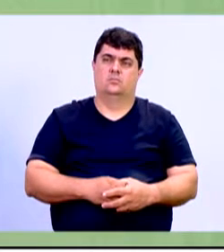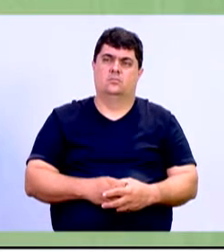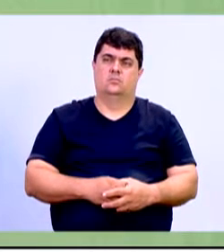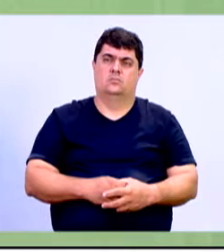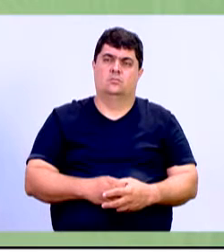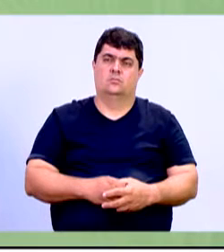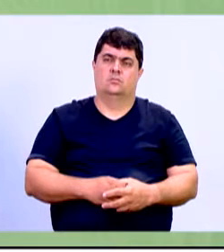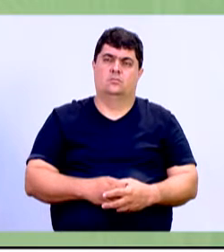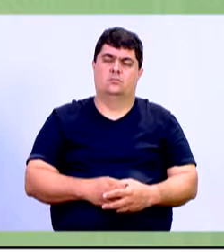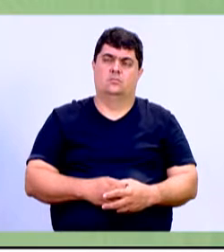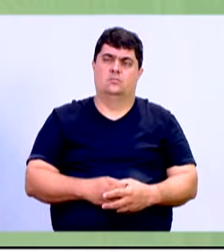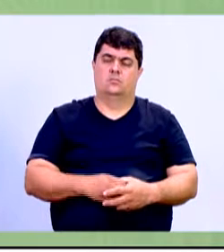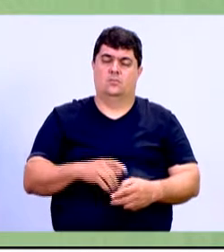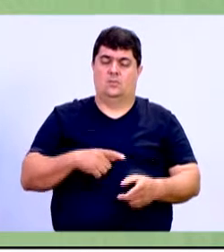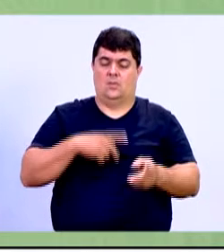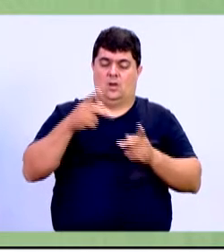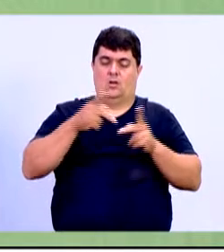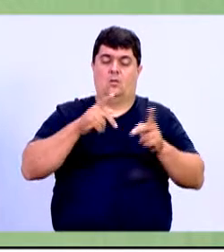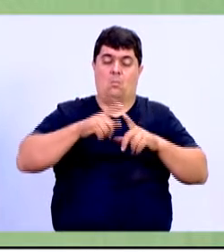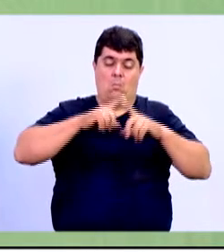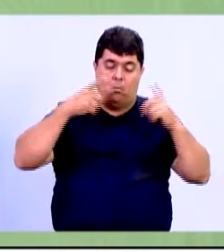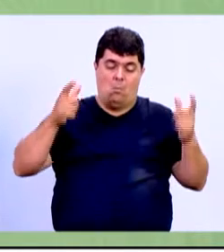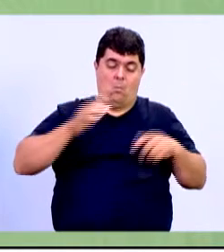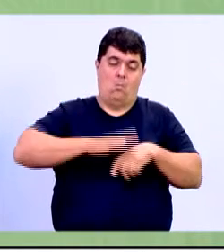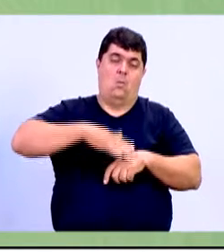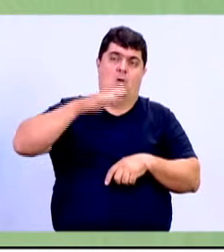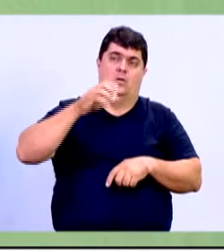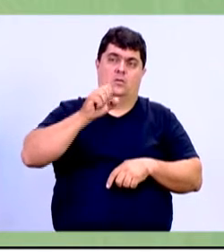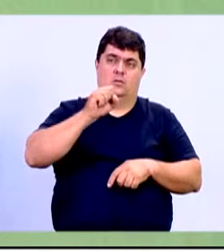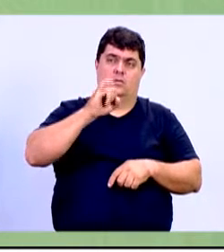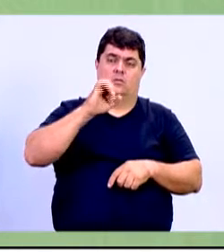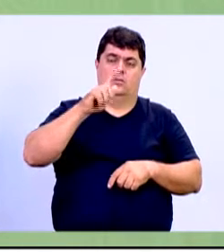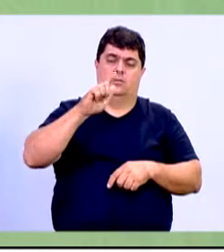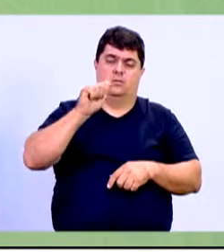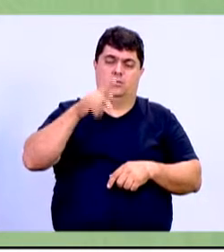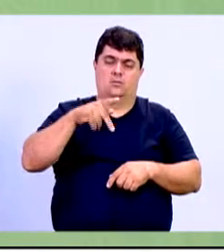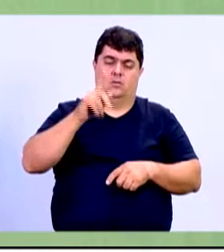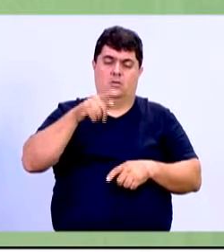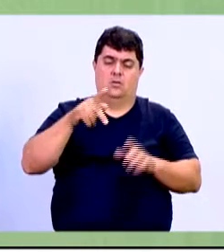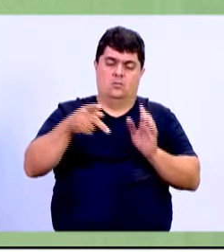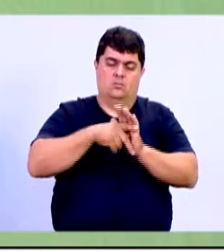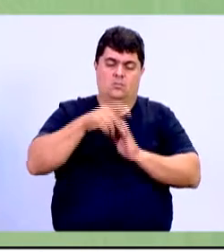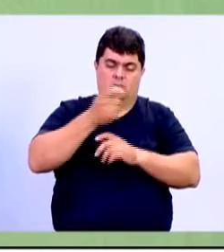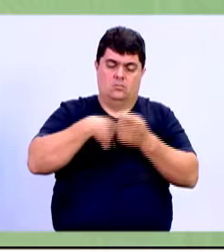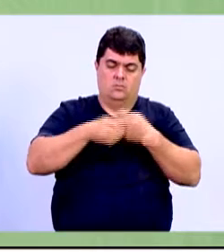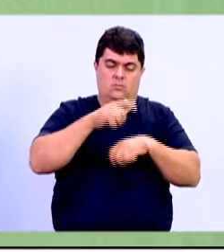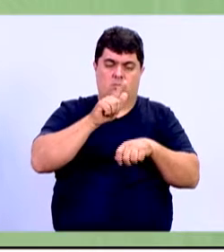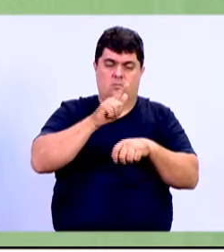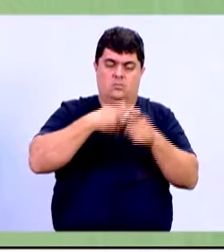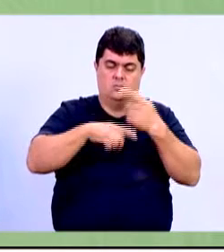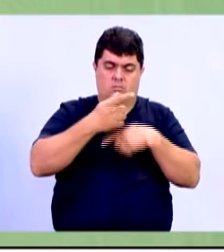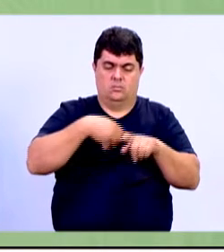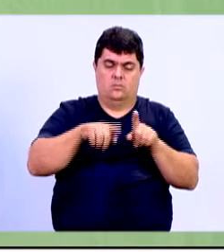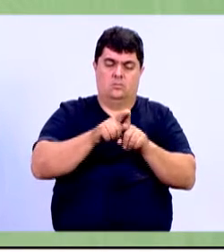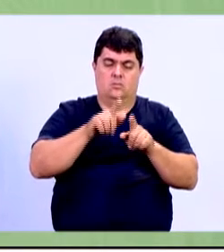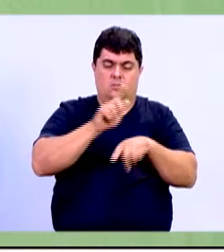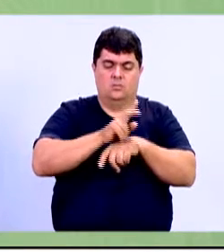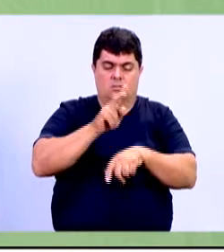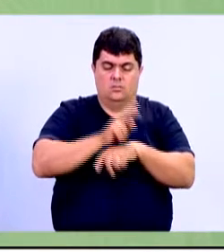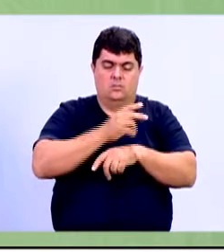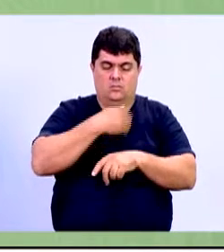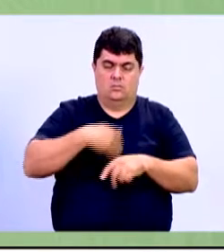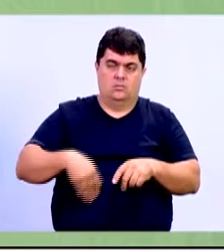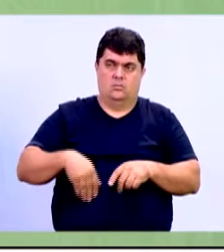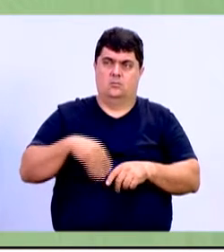os dois grandes projetos do tribunal, o SIGAP, que cuida dos sistemas de gestão e auditoria pública, e o eCidade,